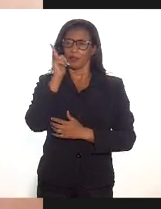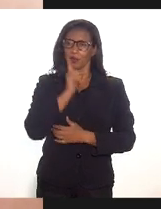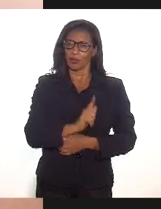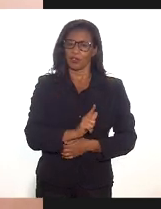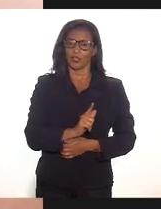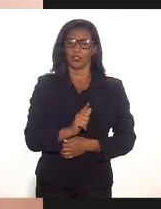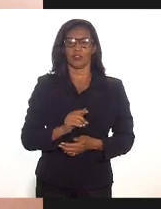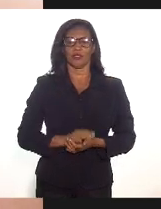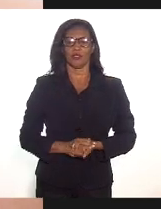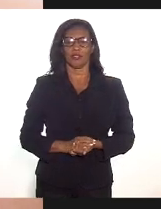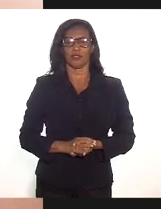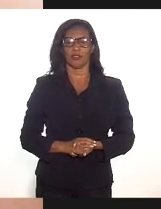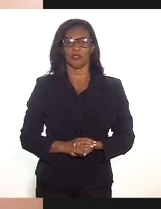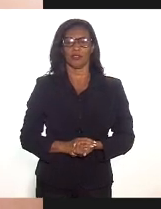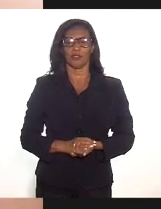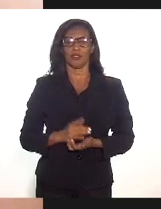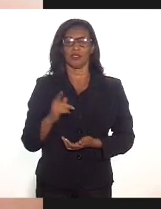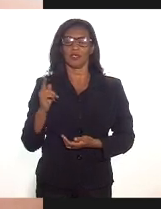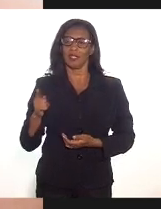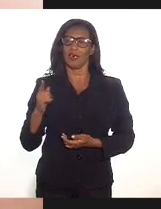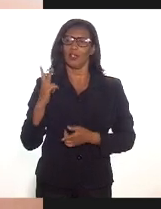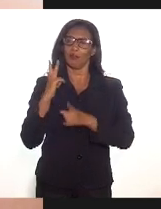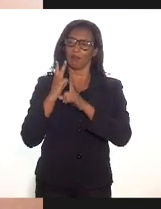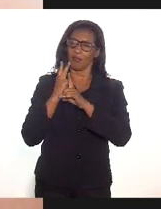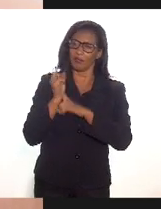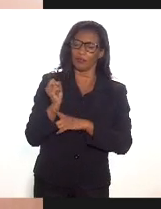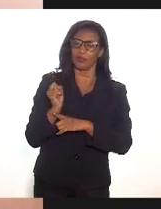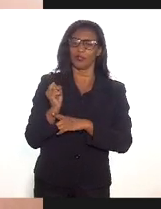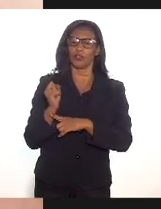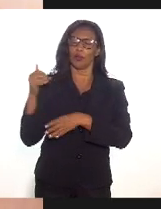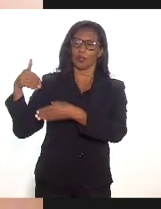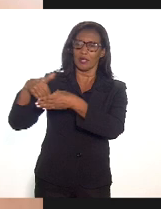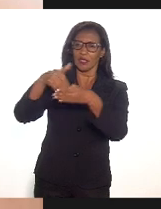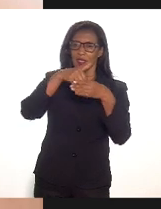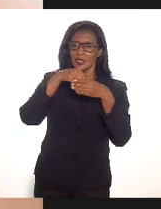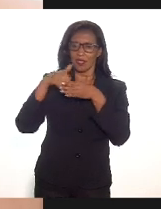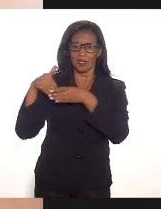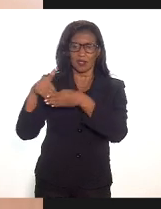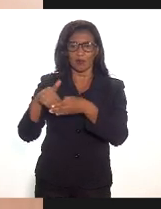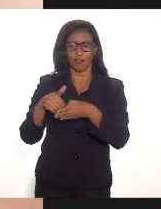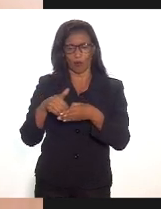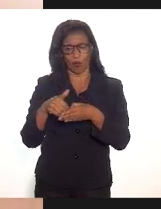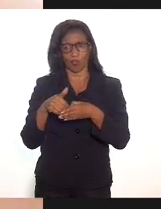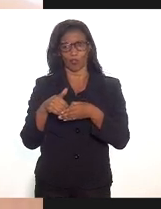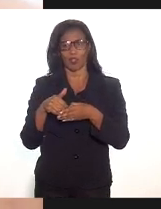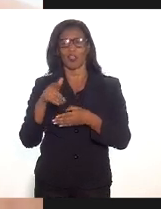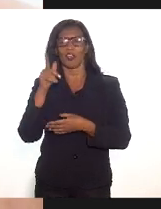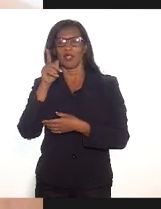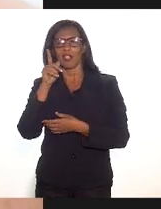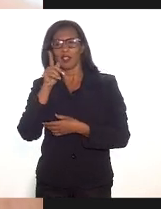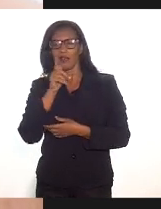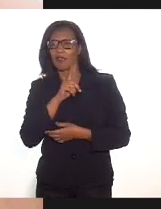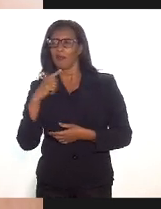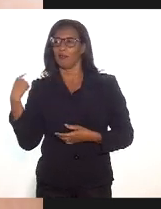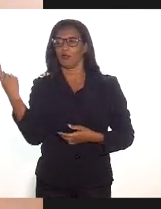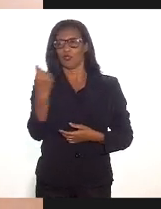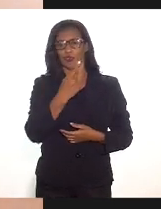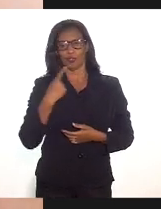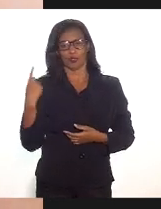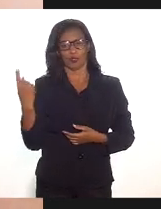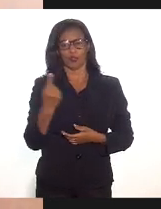que é uma conquista desse voto, né, desse voto em favor da SEDAI, uma conquista de todos que participaram desse